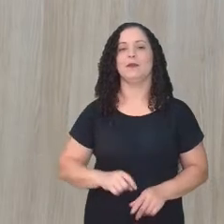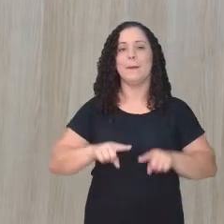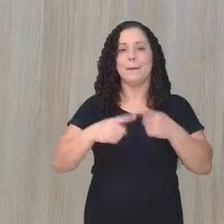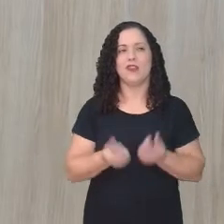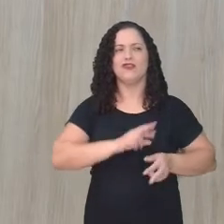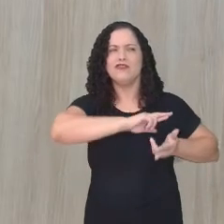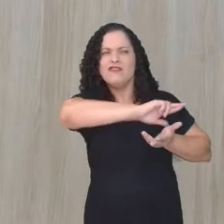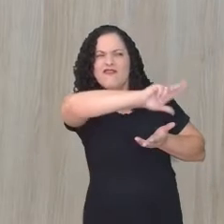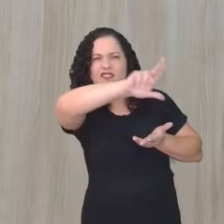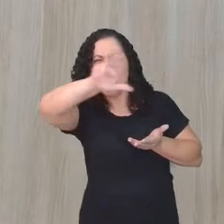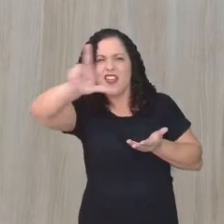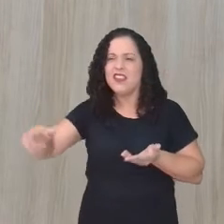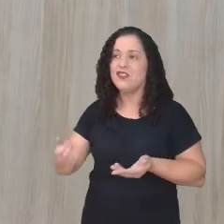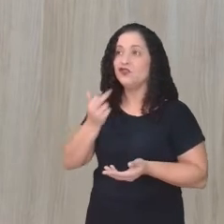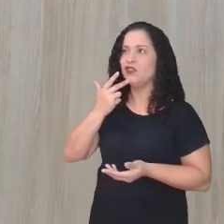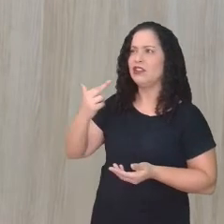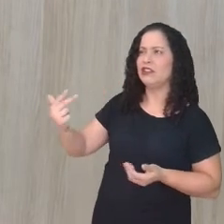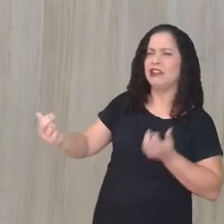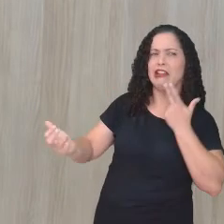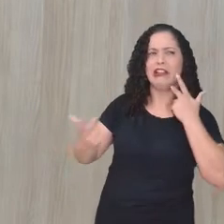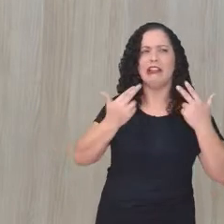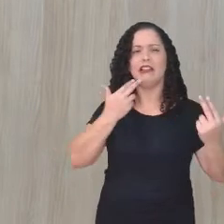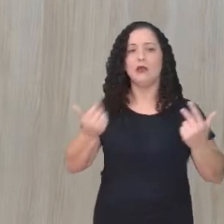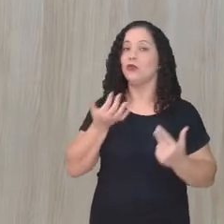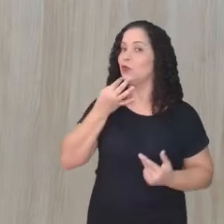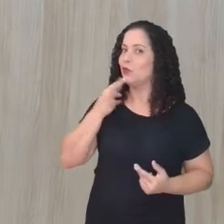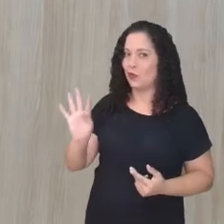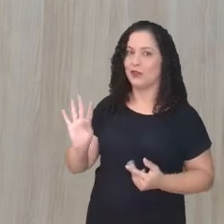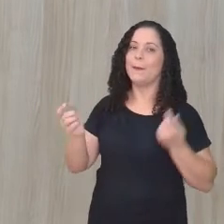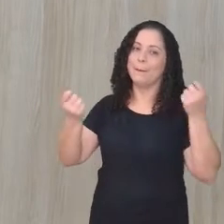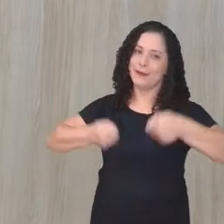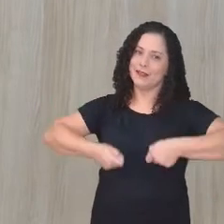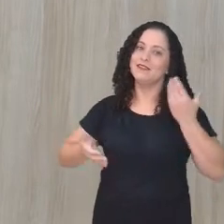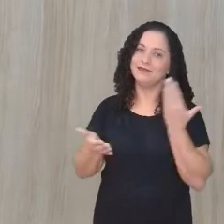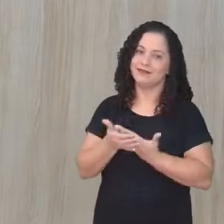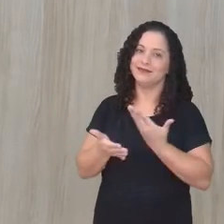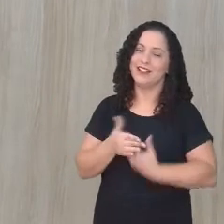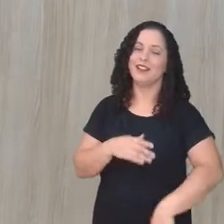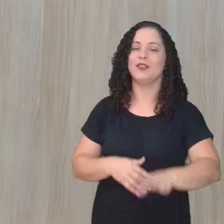línguas, não é, que são tantas que precisamos estudar e conhecer sexto ano.